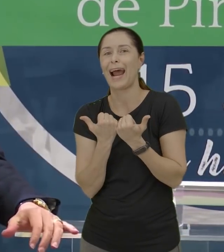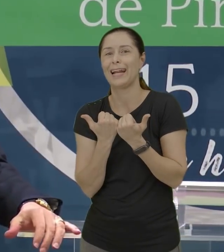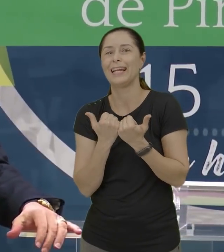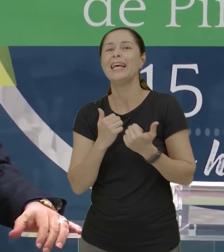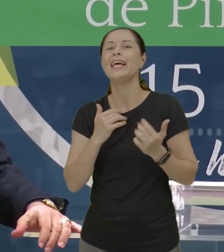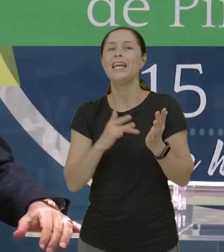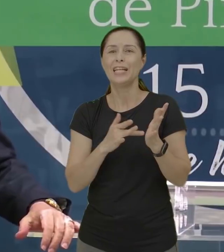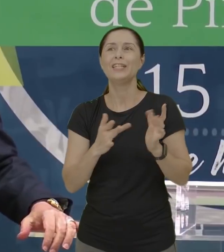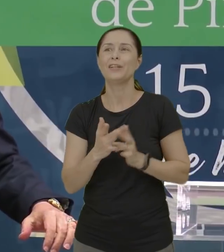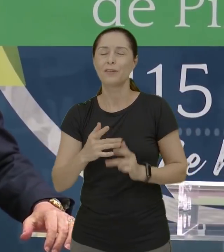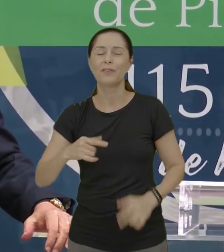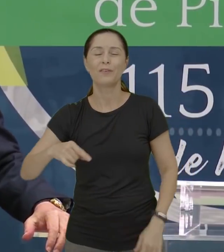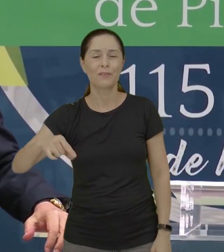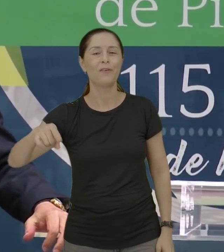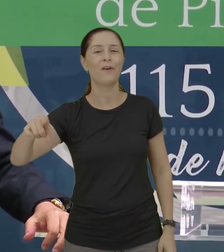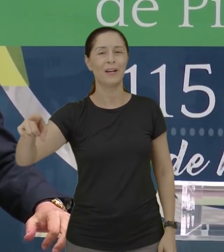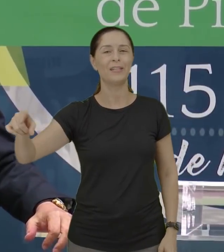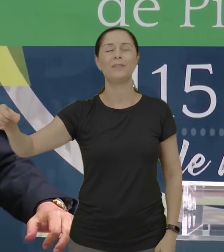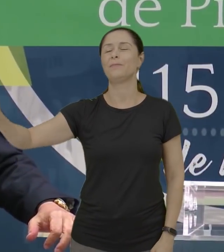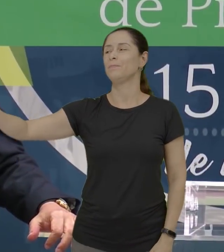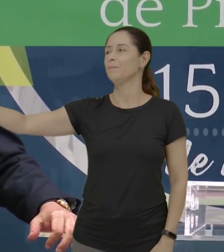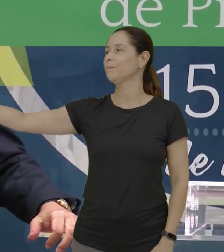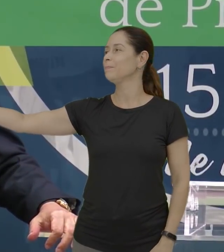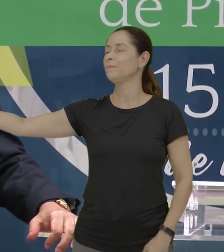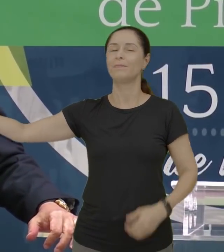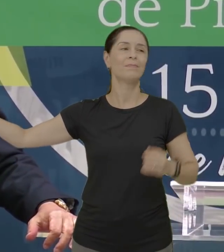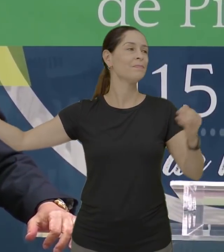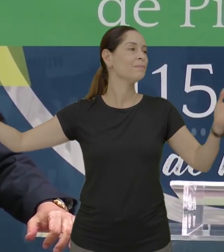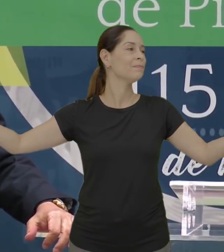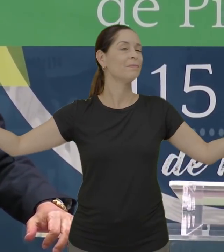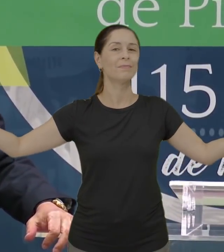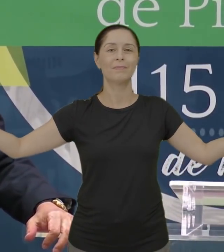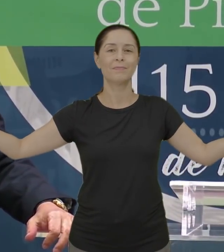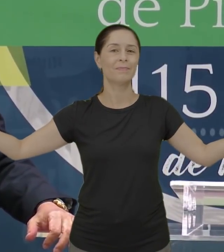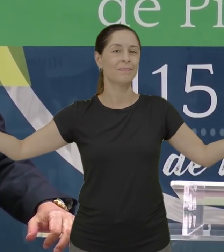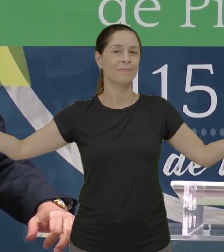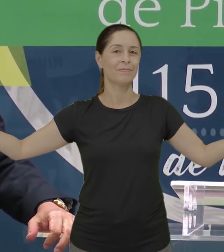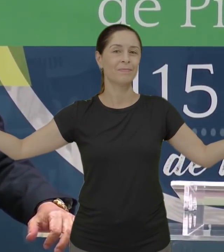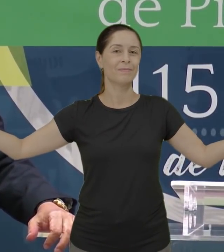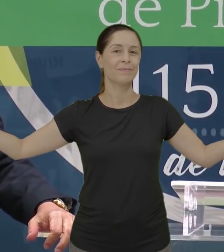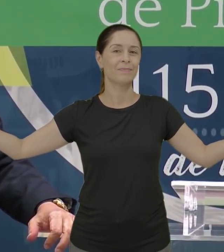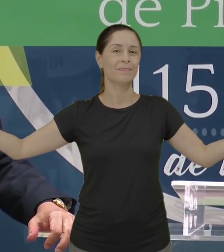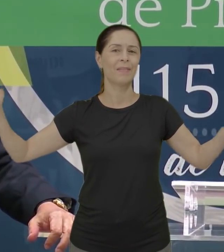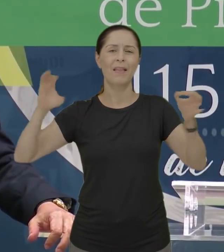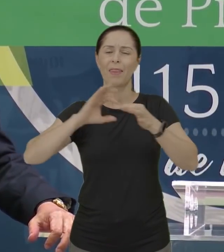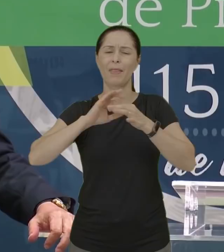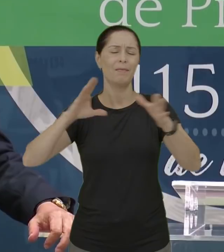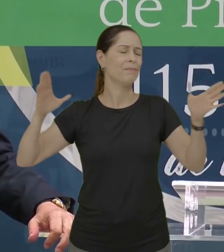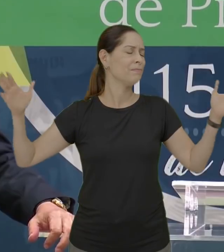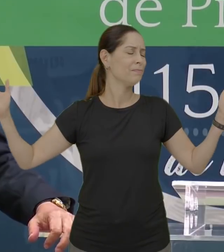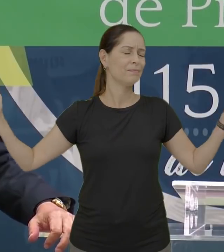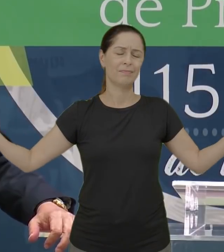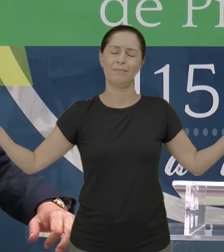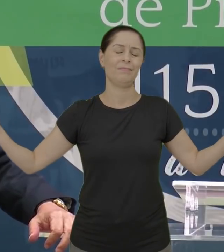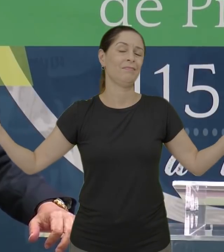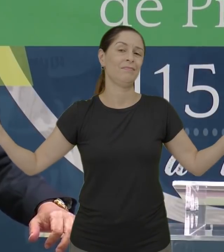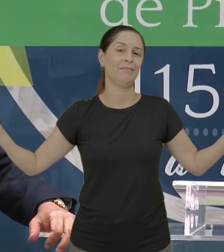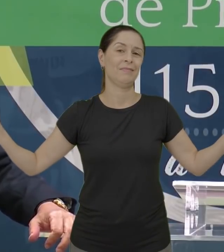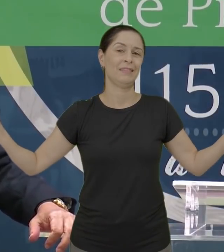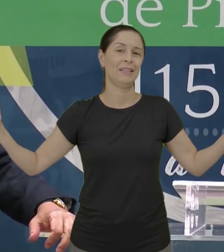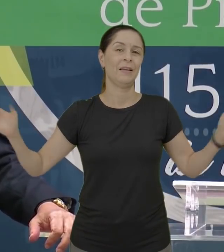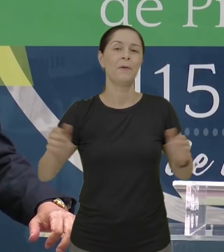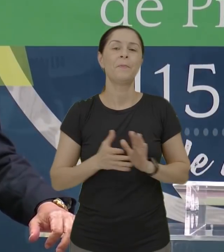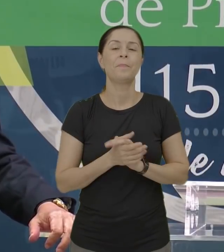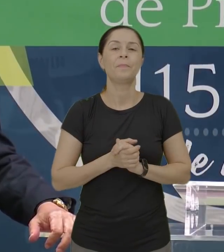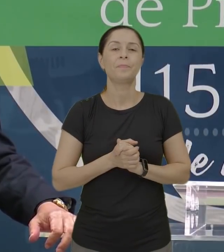o anjo do Senhor bradou. O anjo do Senhor é uma teofania, não é um anjo, é o anjo.